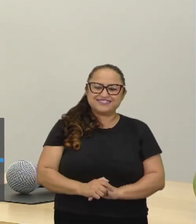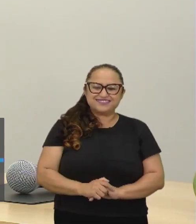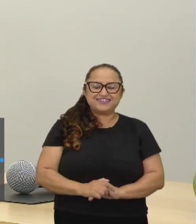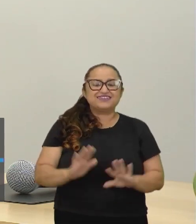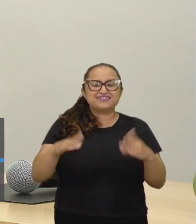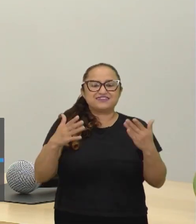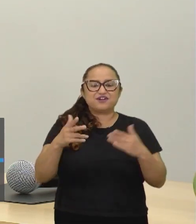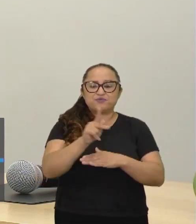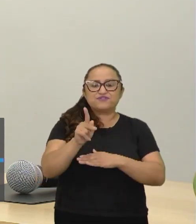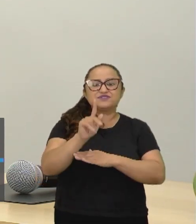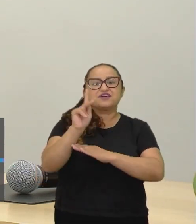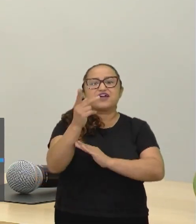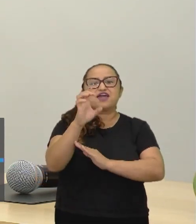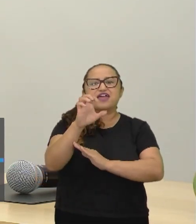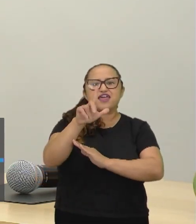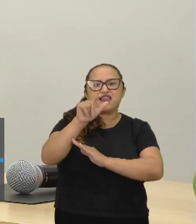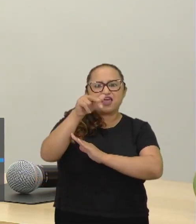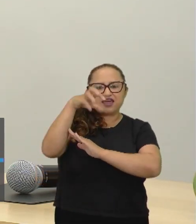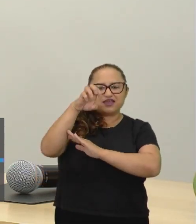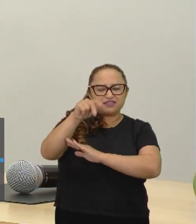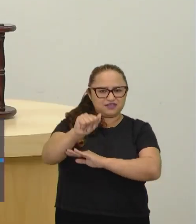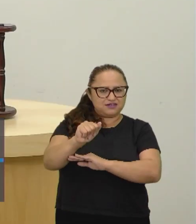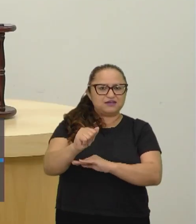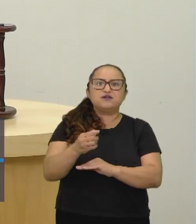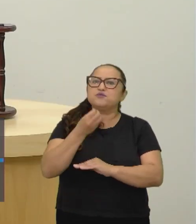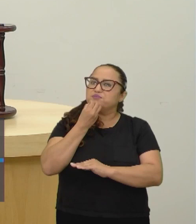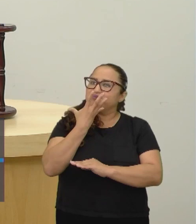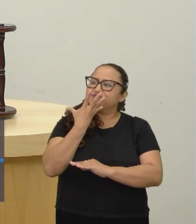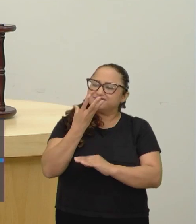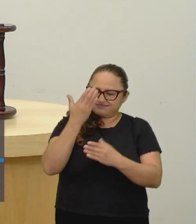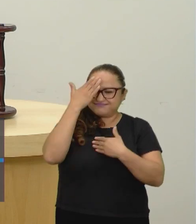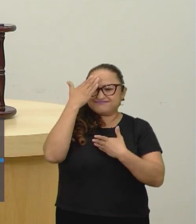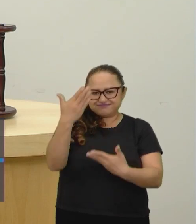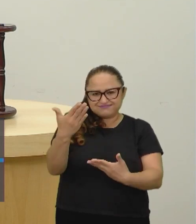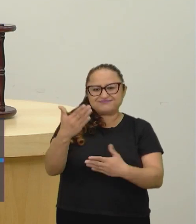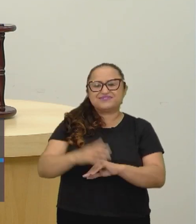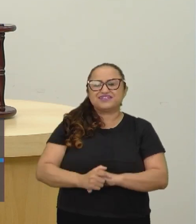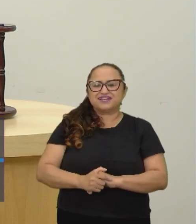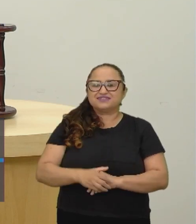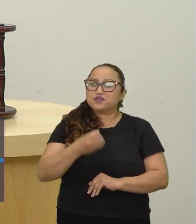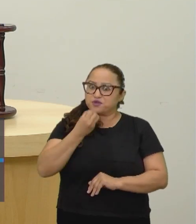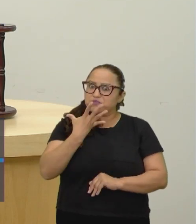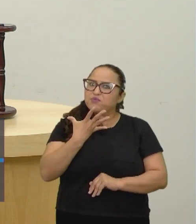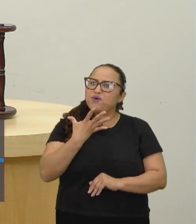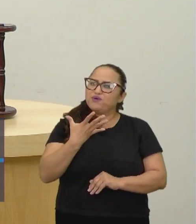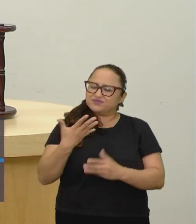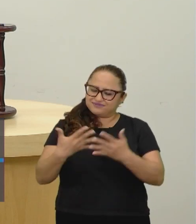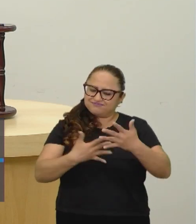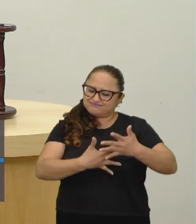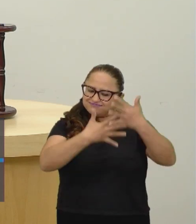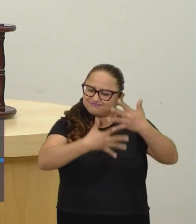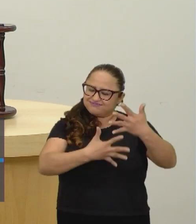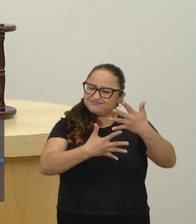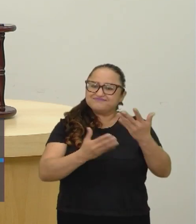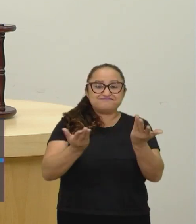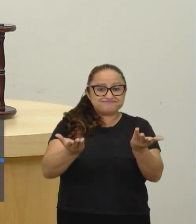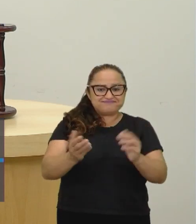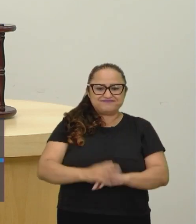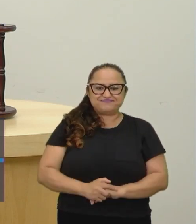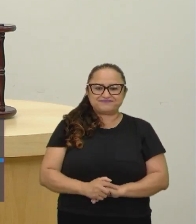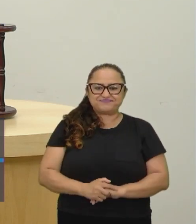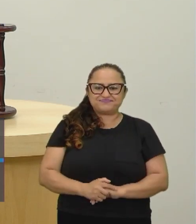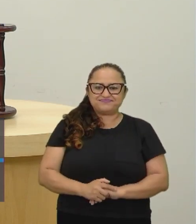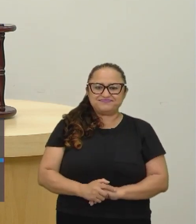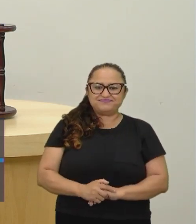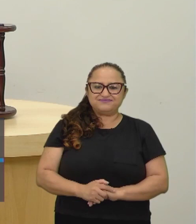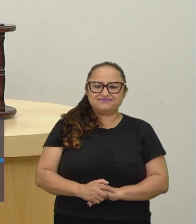a Helena? Helena Maria. Poxa, que legal. Muito obrigada, Que bom que você está acompanhando aqui conosco. E é isso aí. Olha